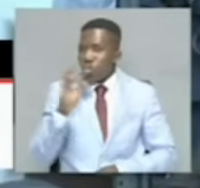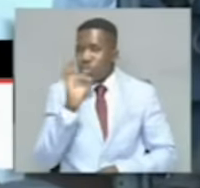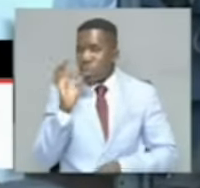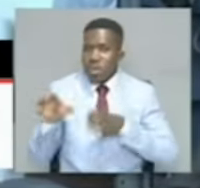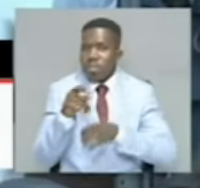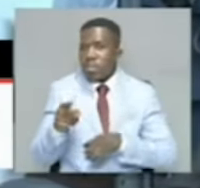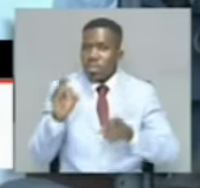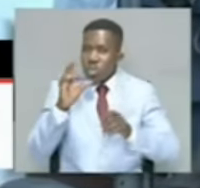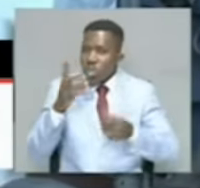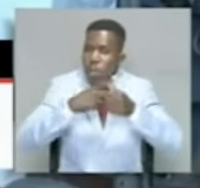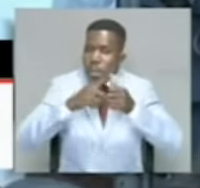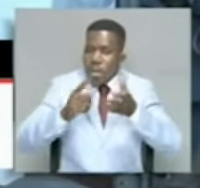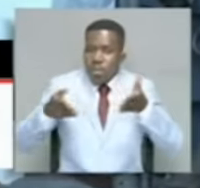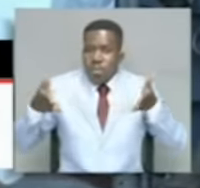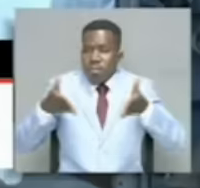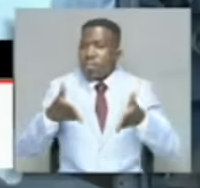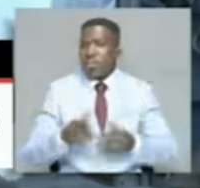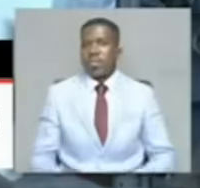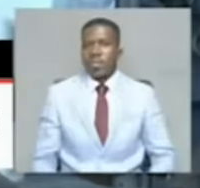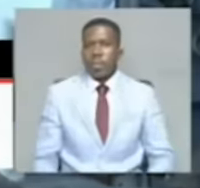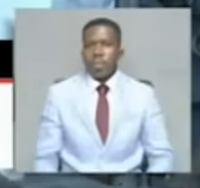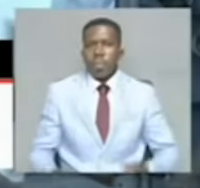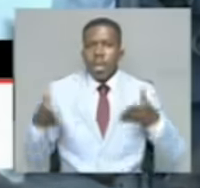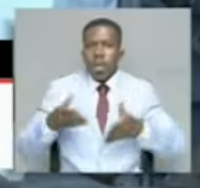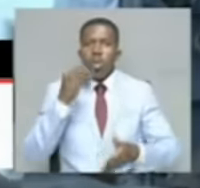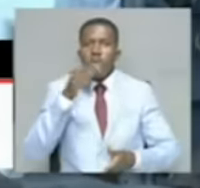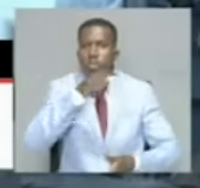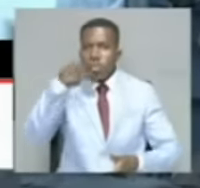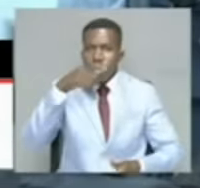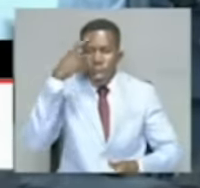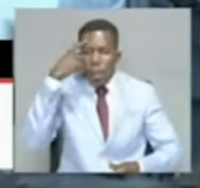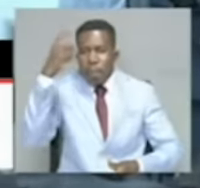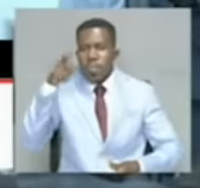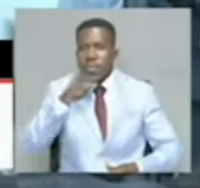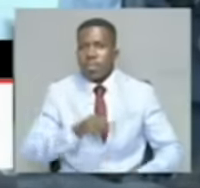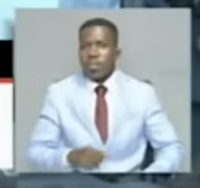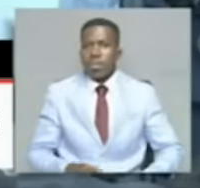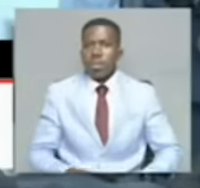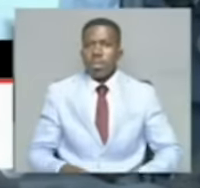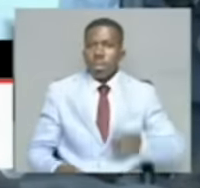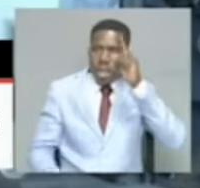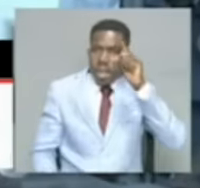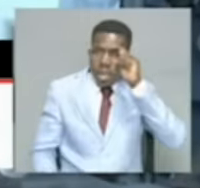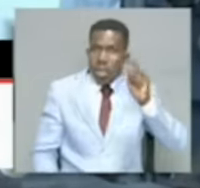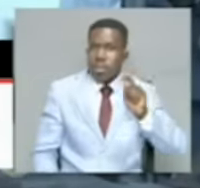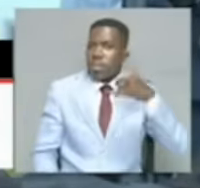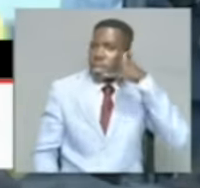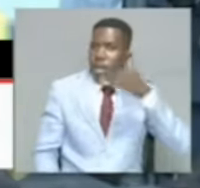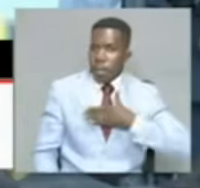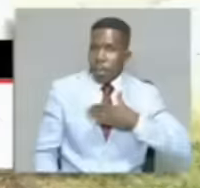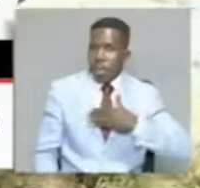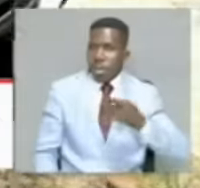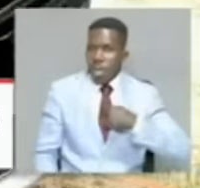Não. Mas como é que vocês arquitetaram esse plano? Eles, quando me ligaram, já estavam todos formados. Eu fui a última